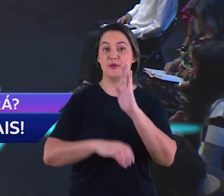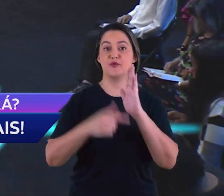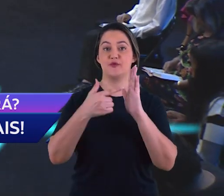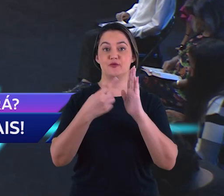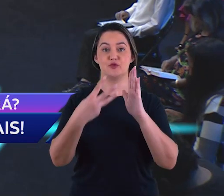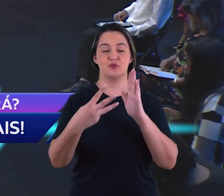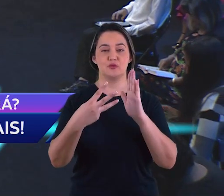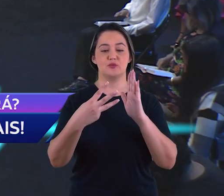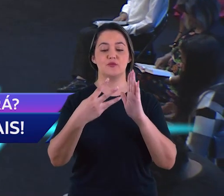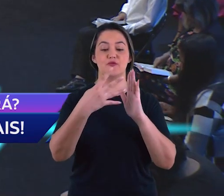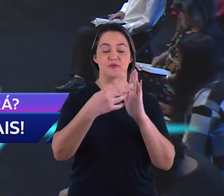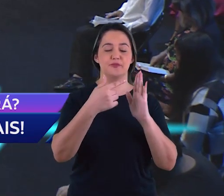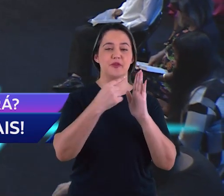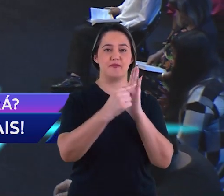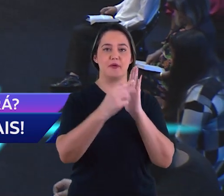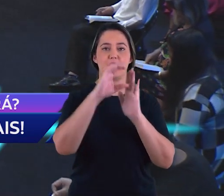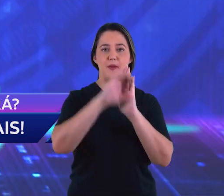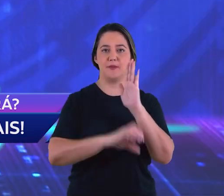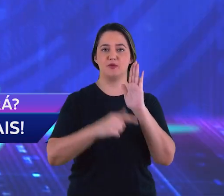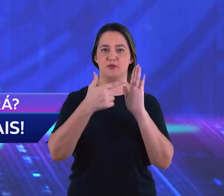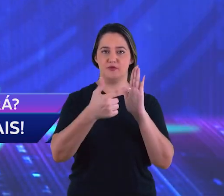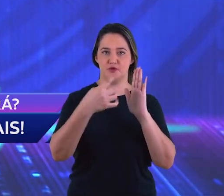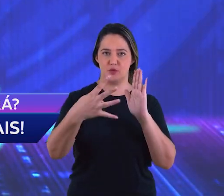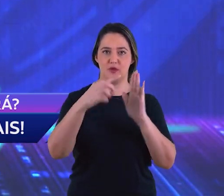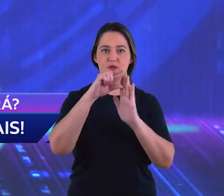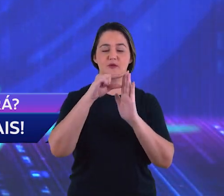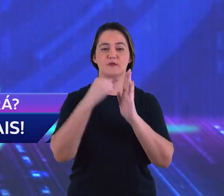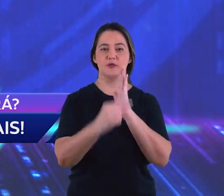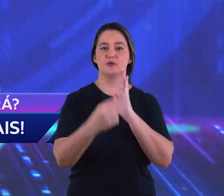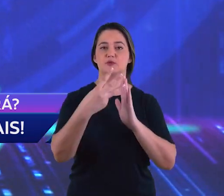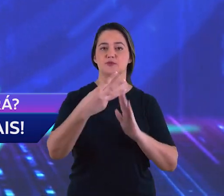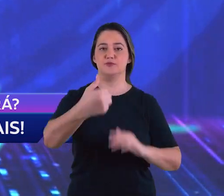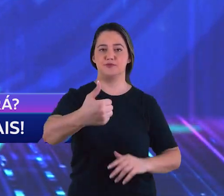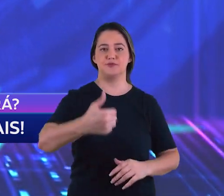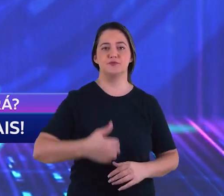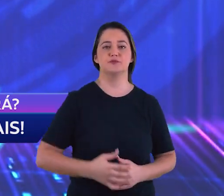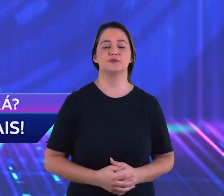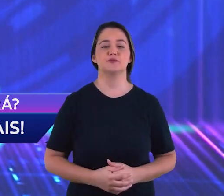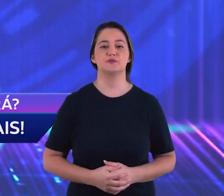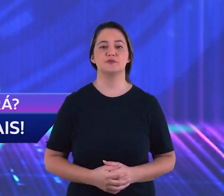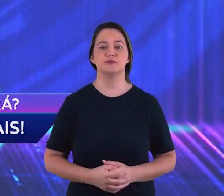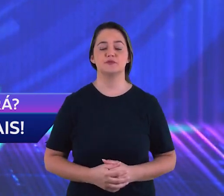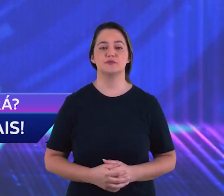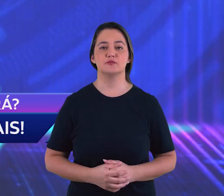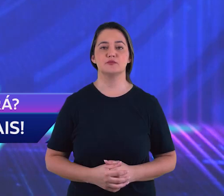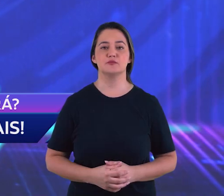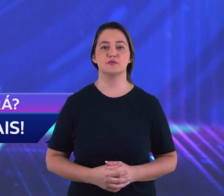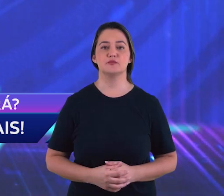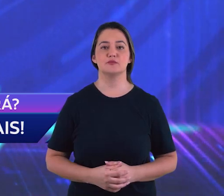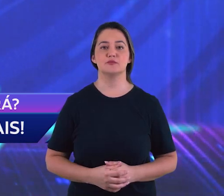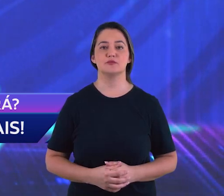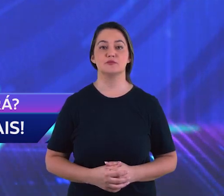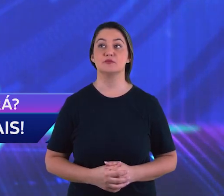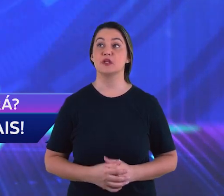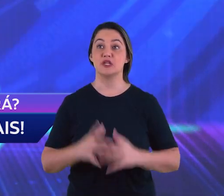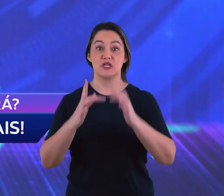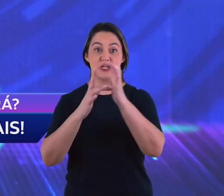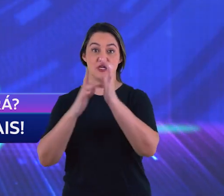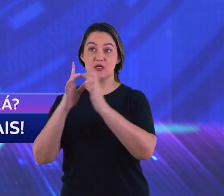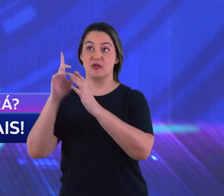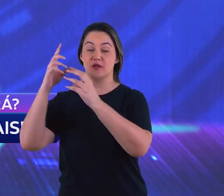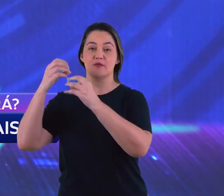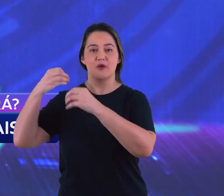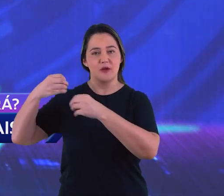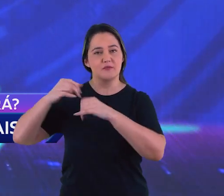Mateus 24, 31. Achei. Diz assim a Bíblia: e ele enviará